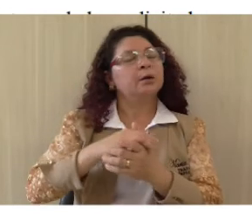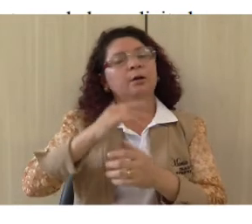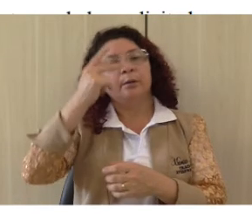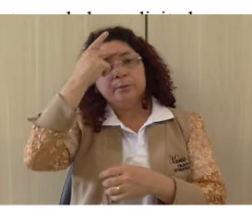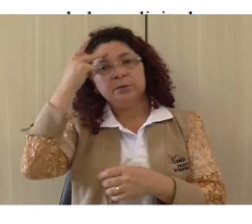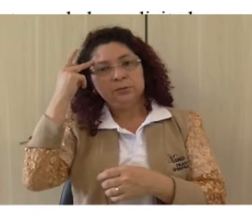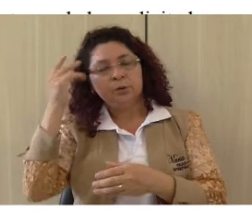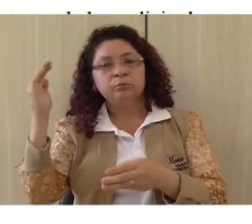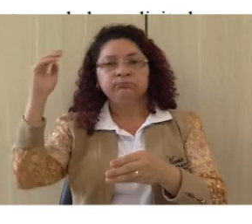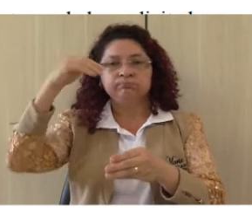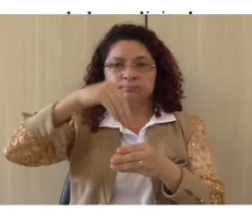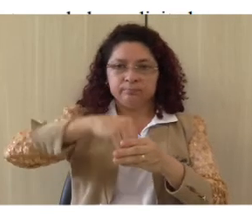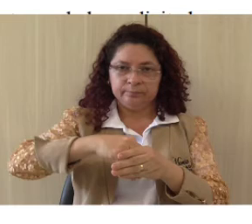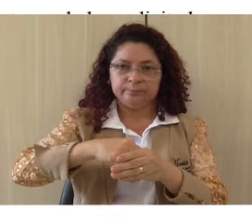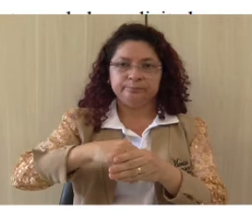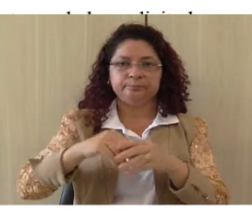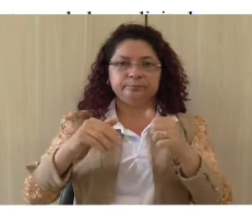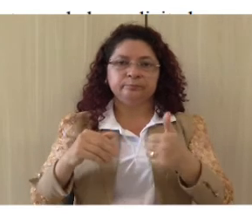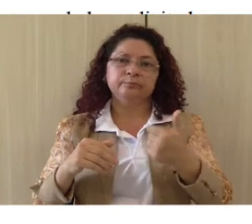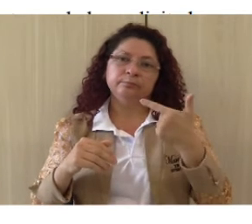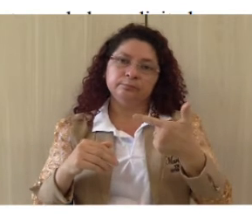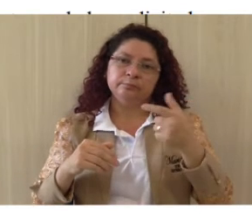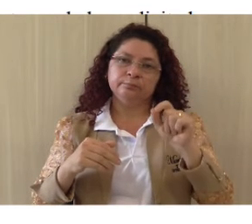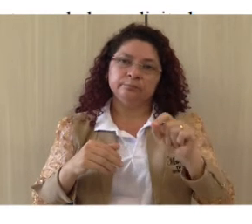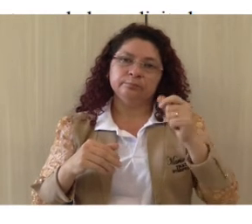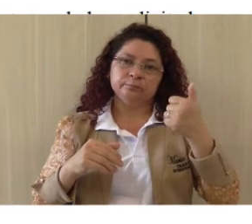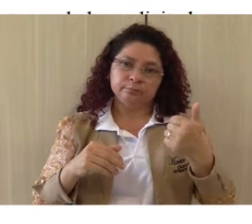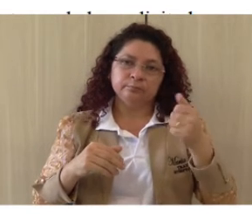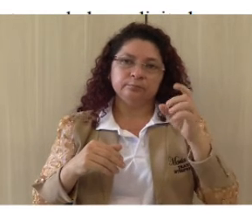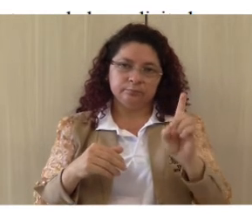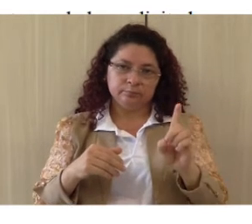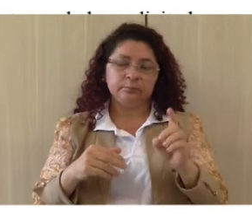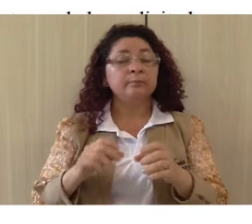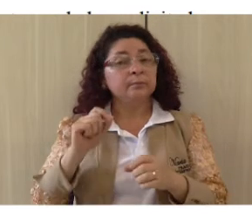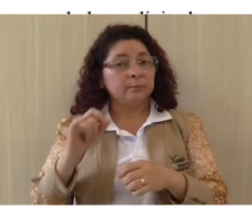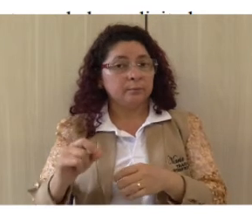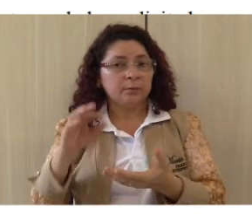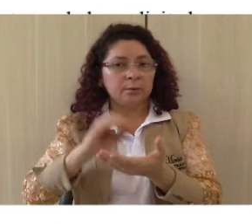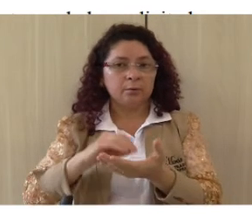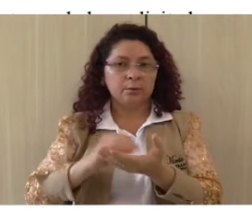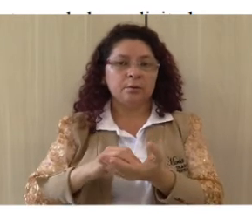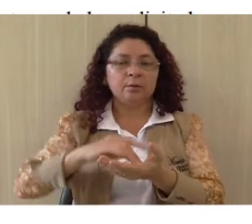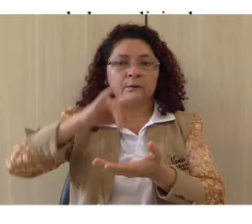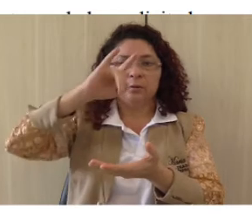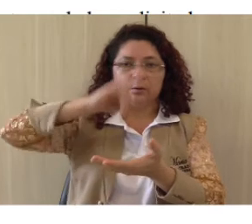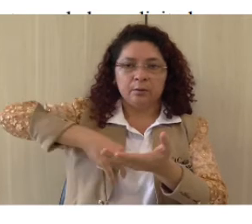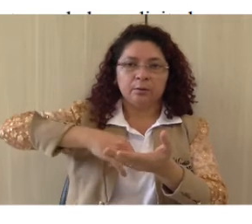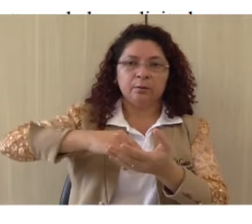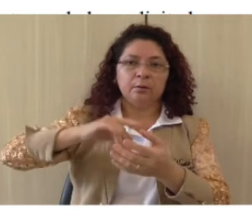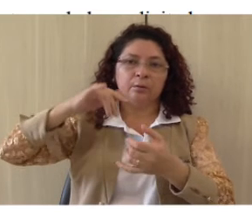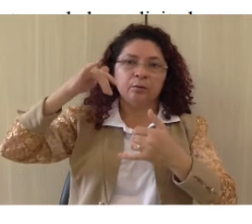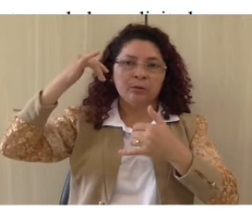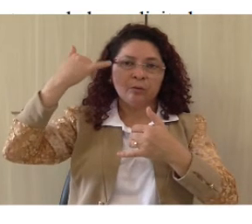se enquadrem de acordo com os itens 2.1d. Na ausência da conta de luz, serão aceitos